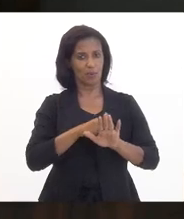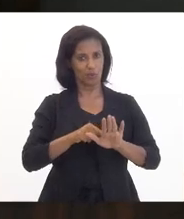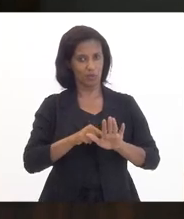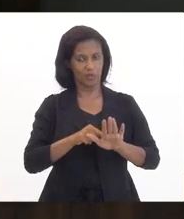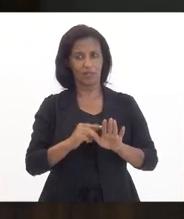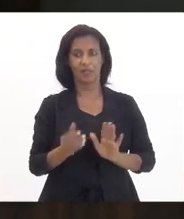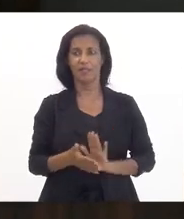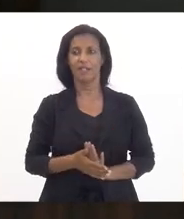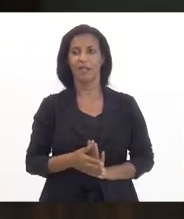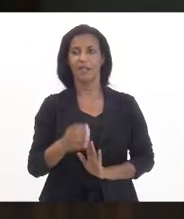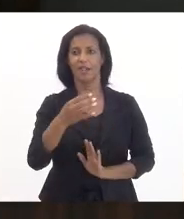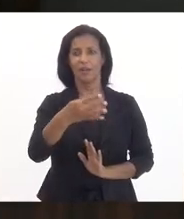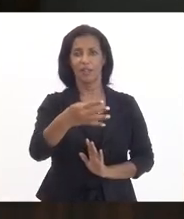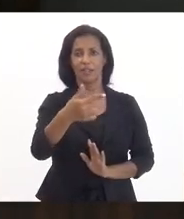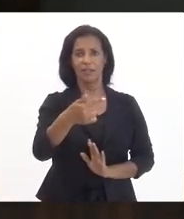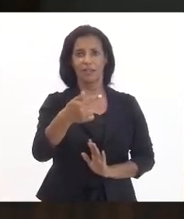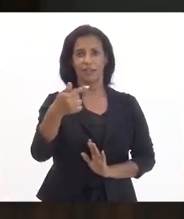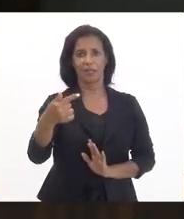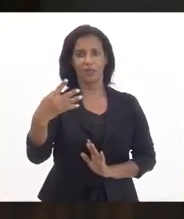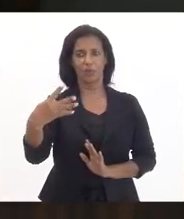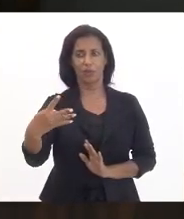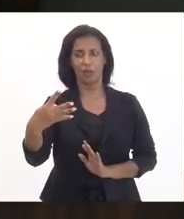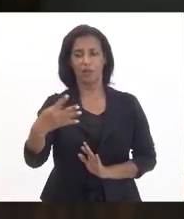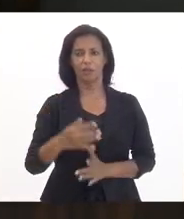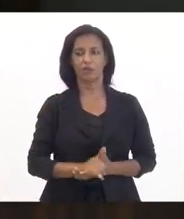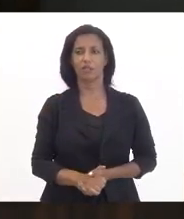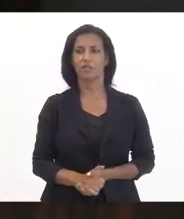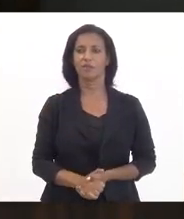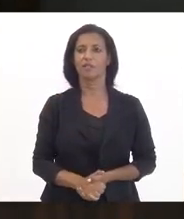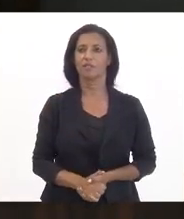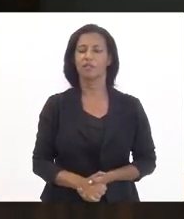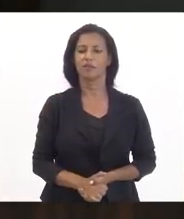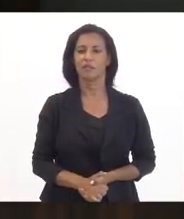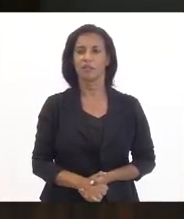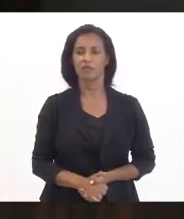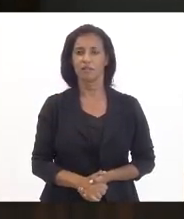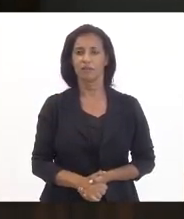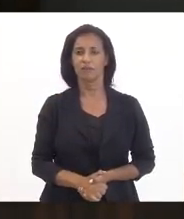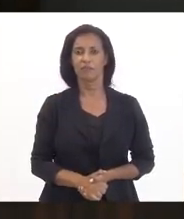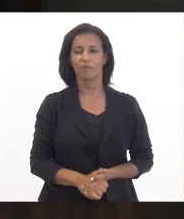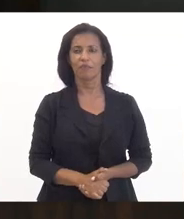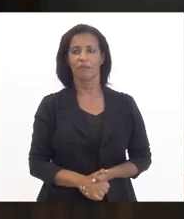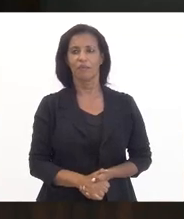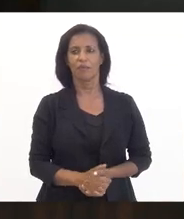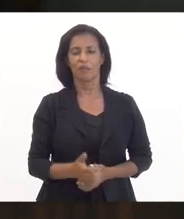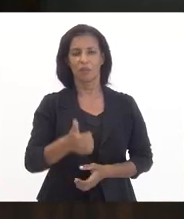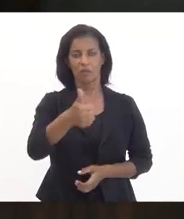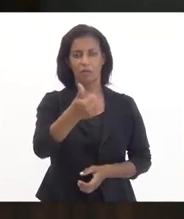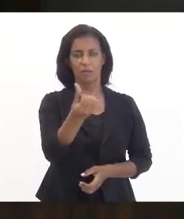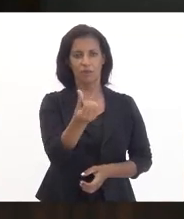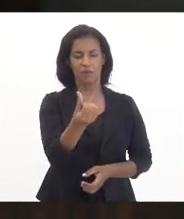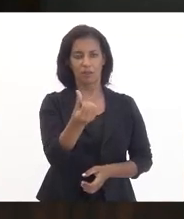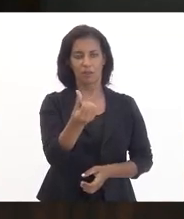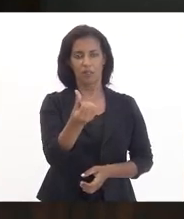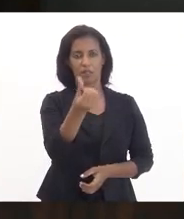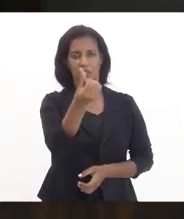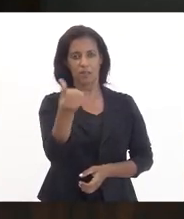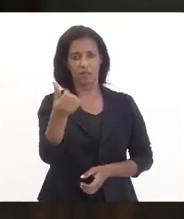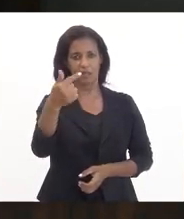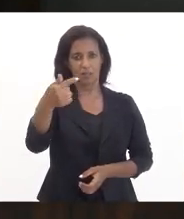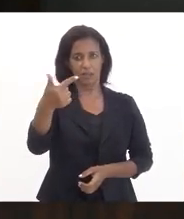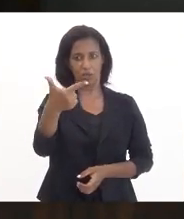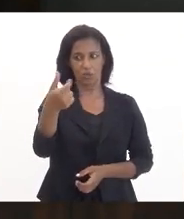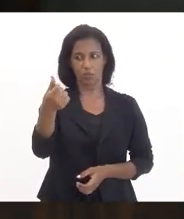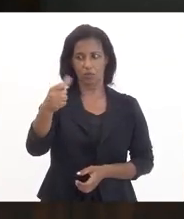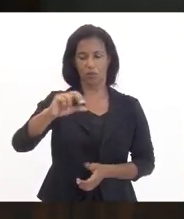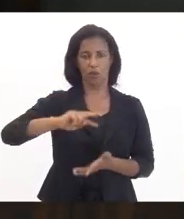número 4774 de 2... número 16.77 de 2019,